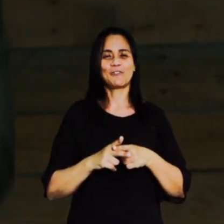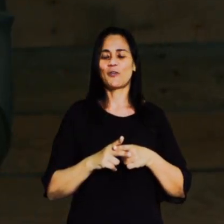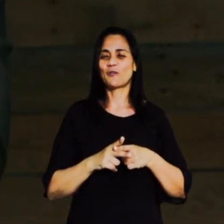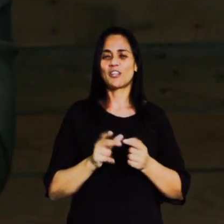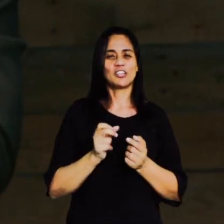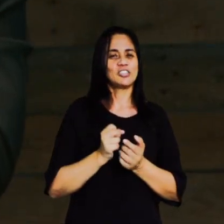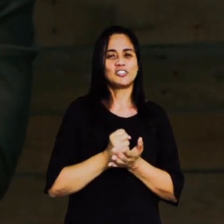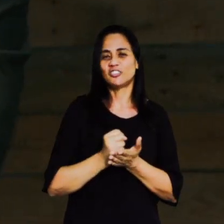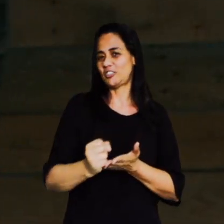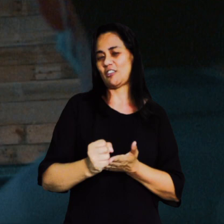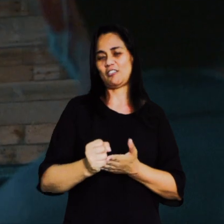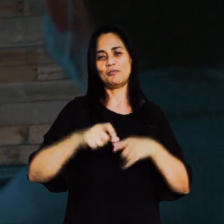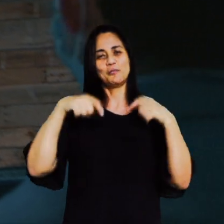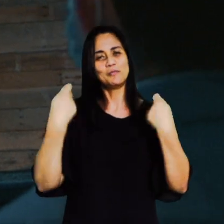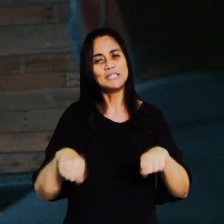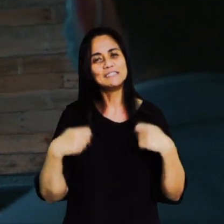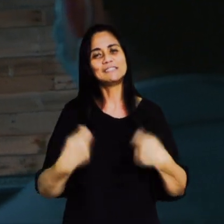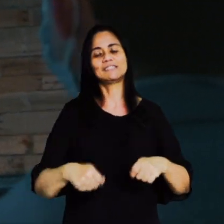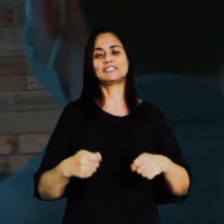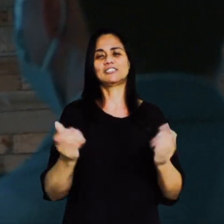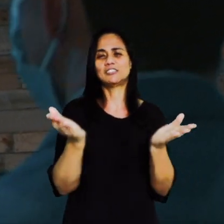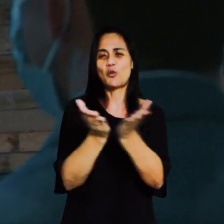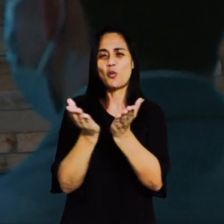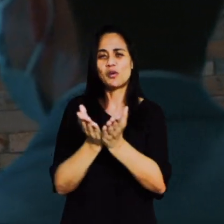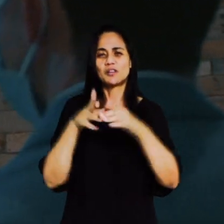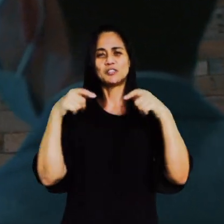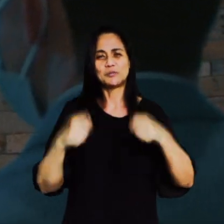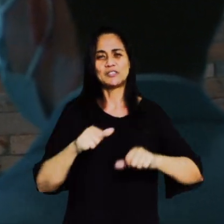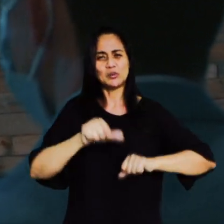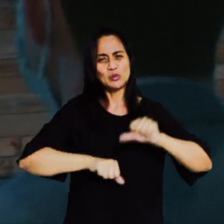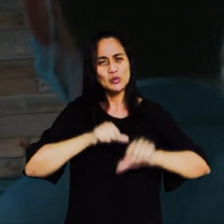funciona. E nós precisamos de